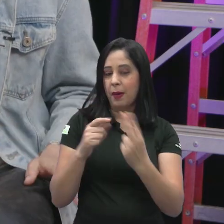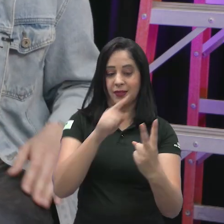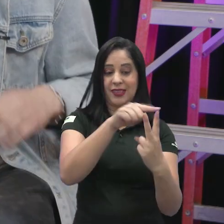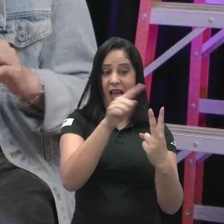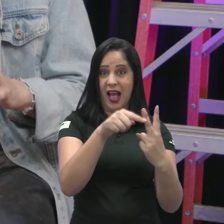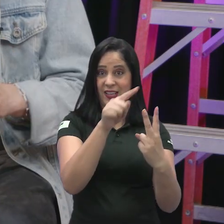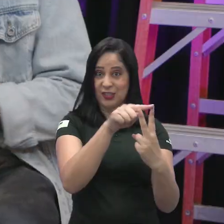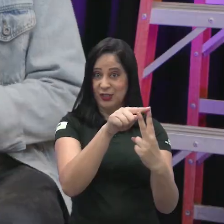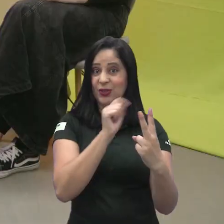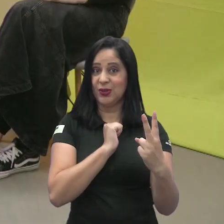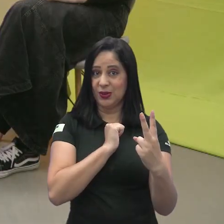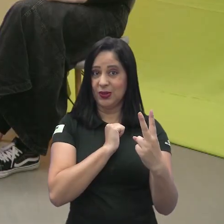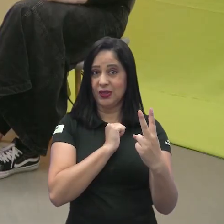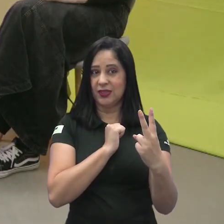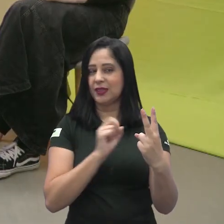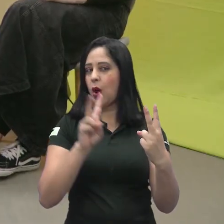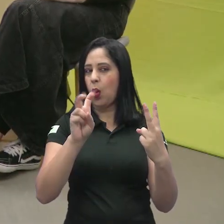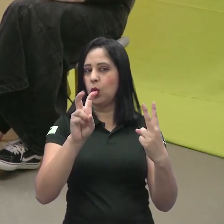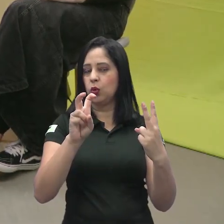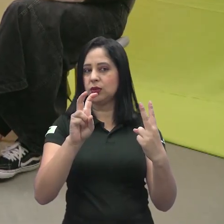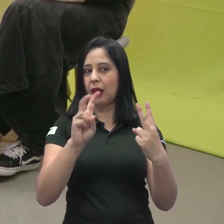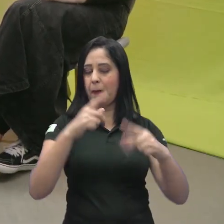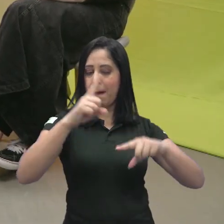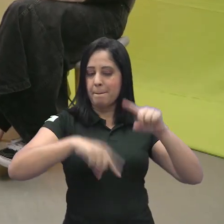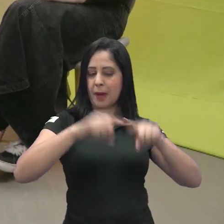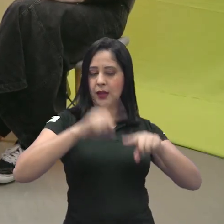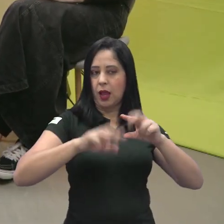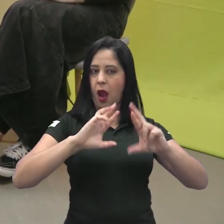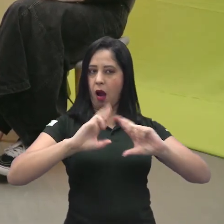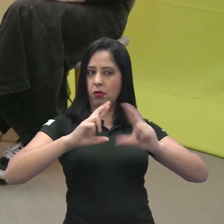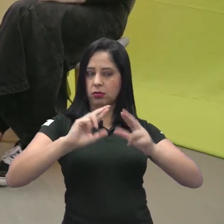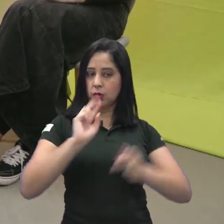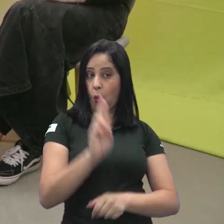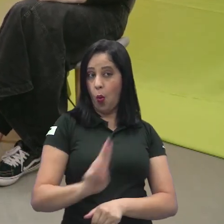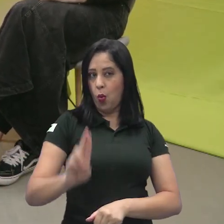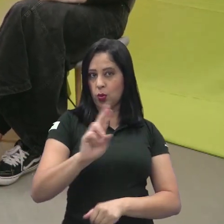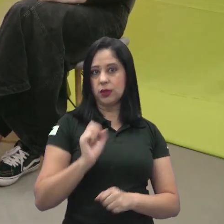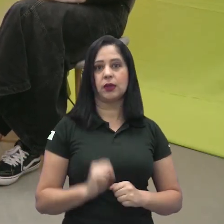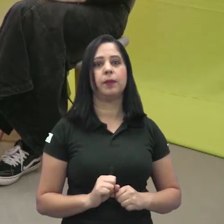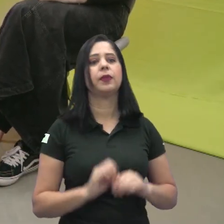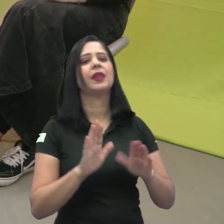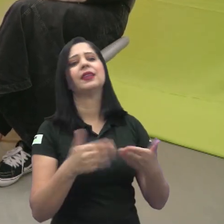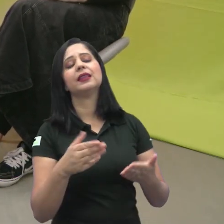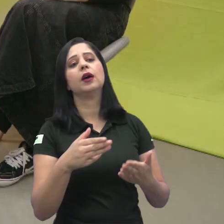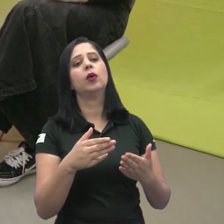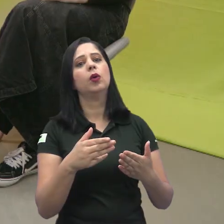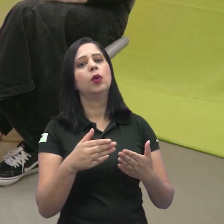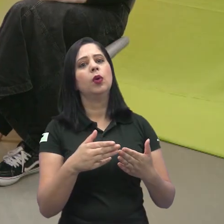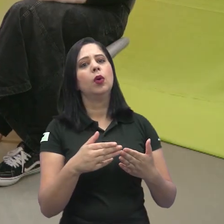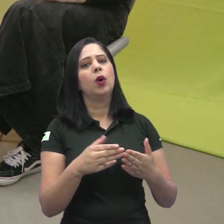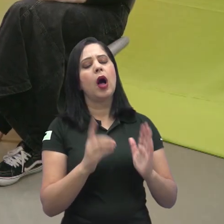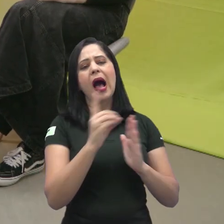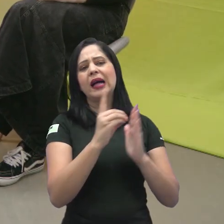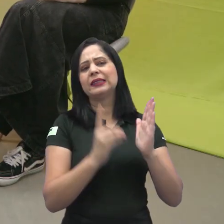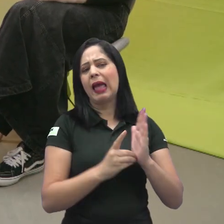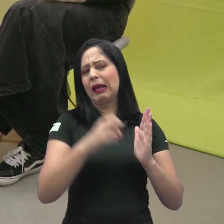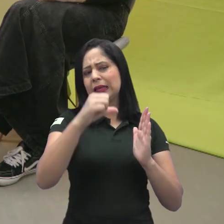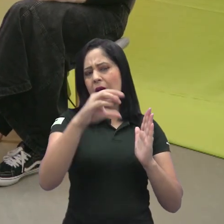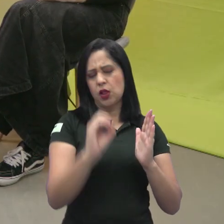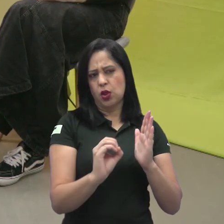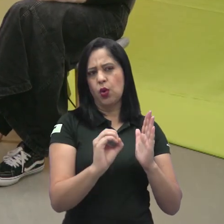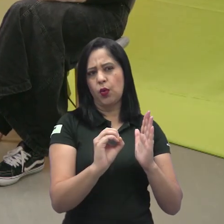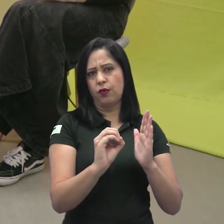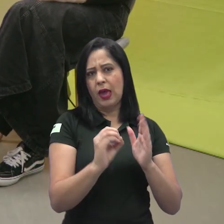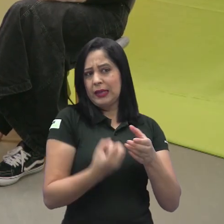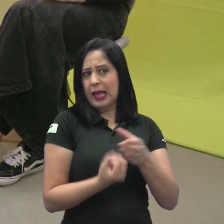e com a Ana mais sobre upcycling. Meninas, essa moda do upcycling nasceu mais ou menos ali pela década dos anos 90, né?